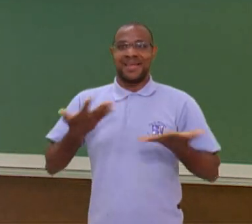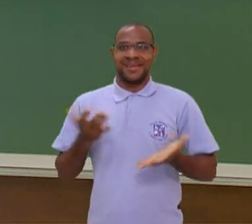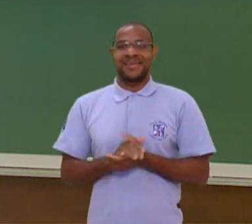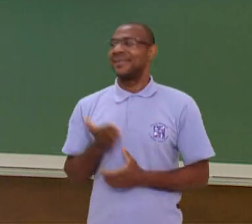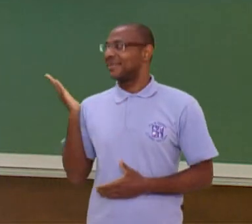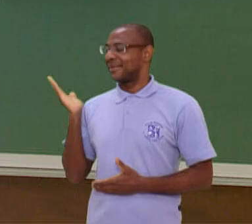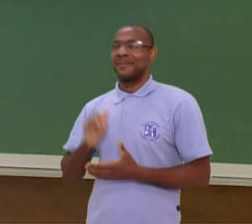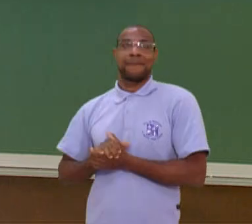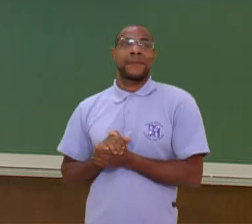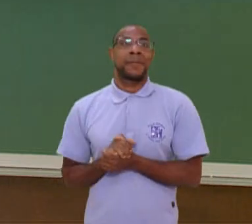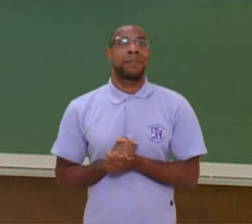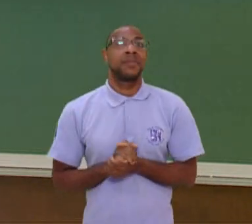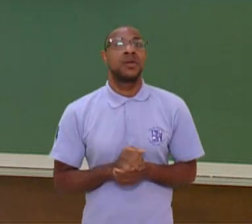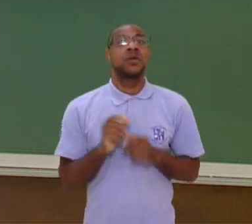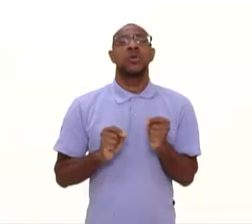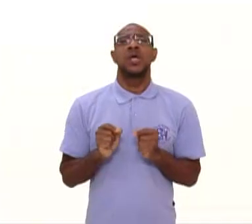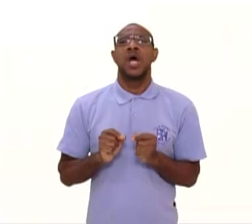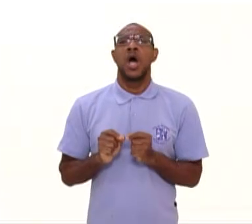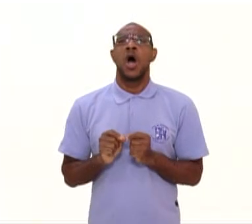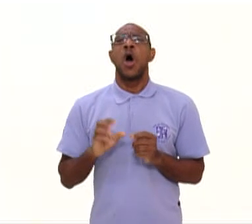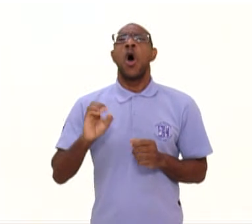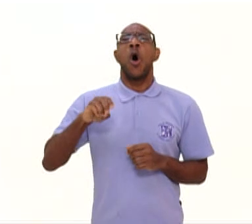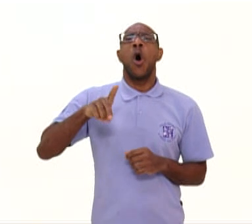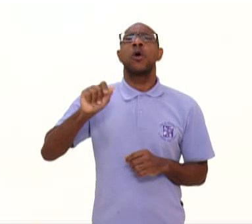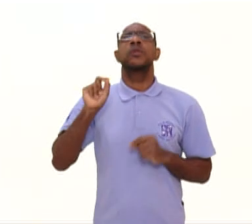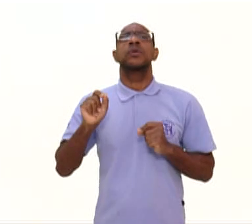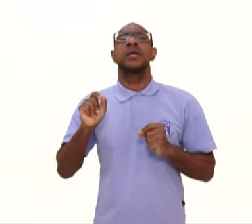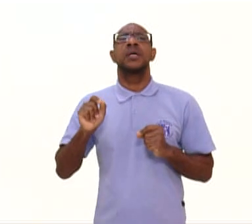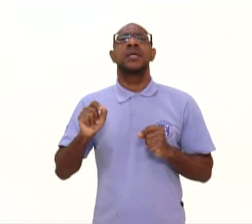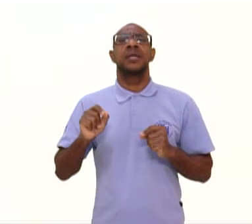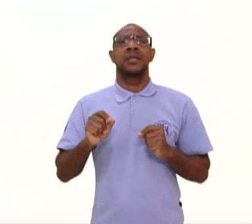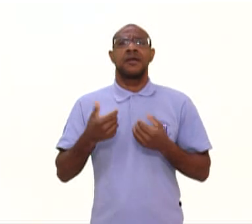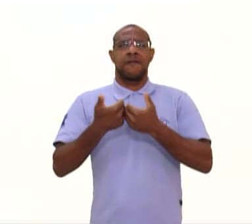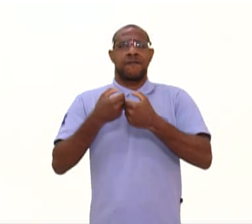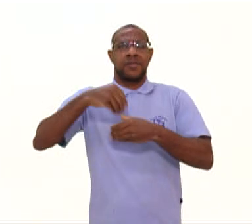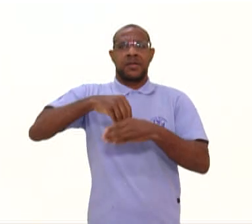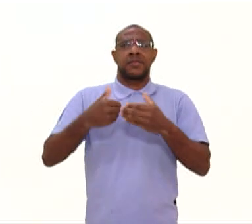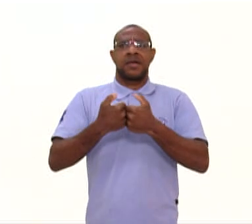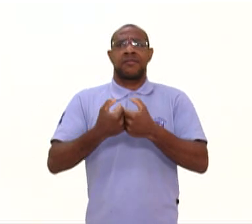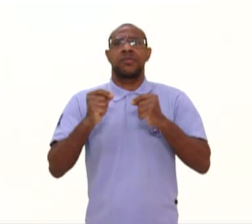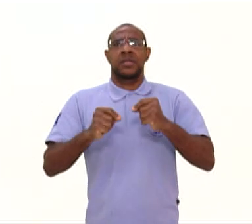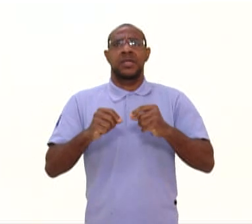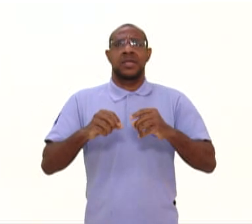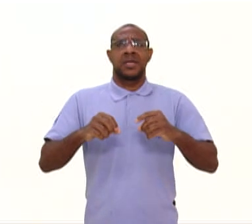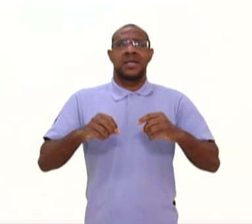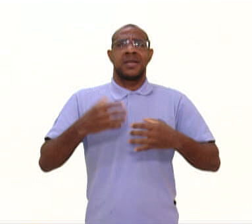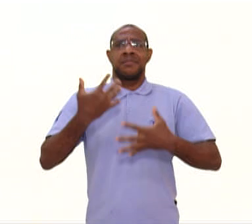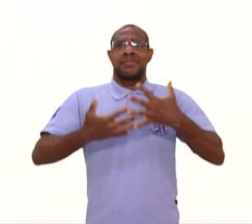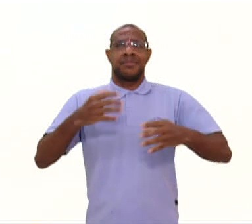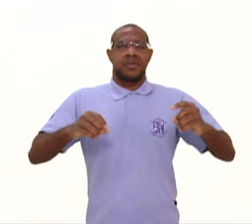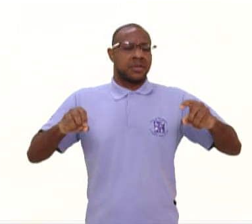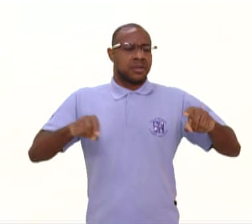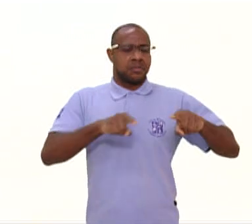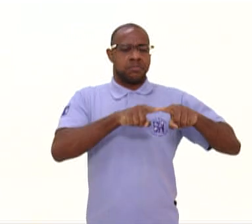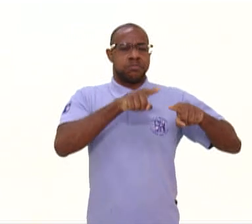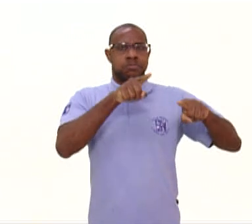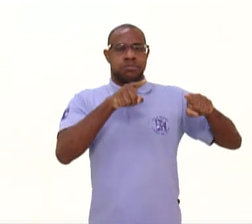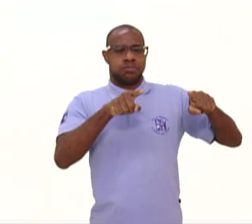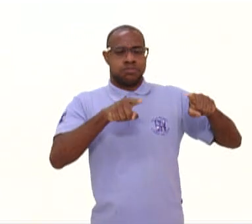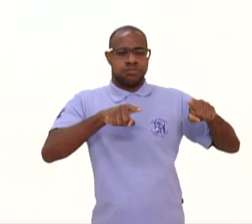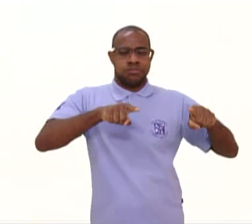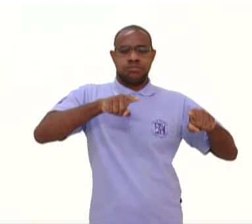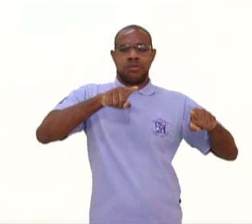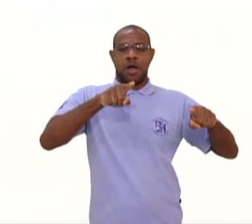Mas legal. O que são ondas? Ali, ó, em física, uma onda é uma perturbação oscilante